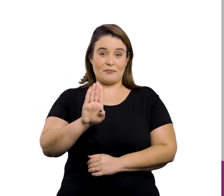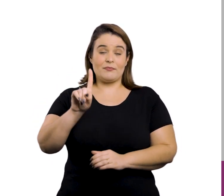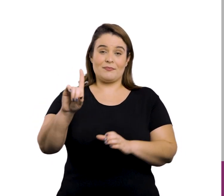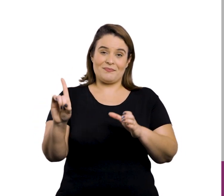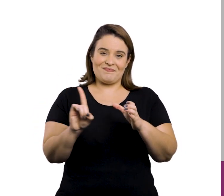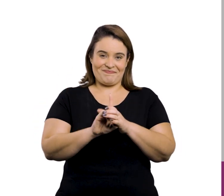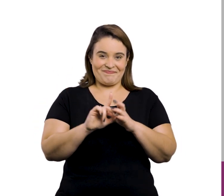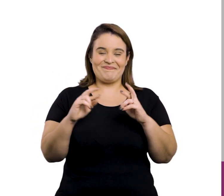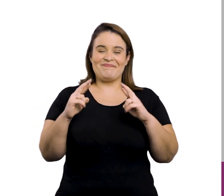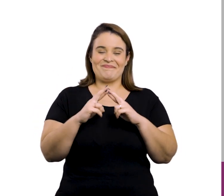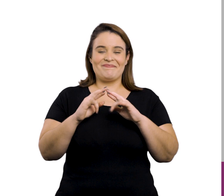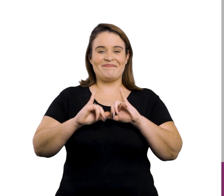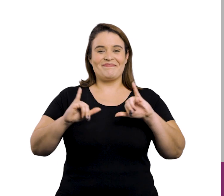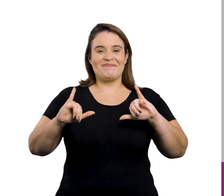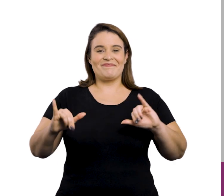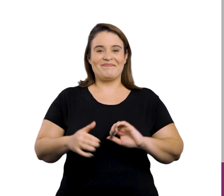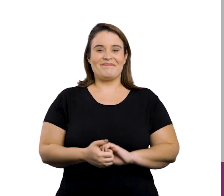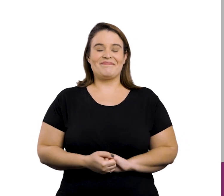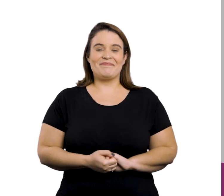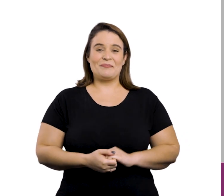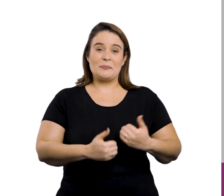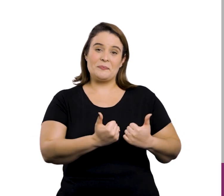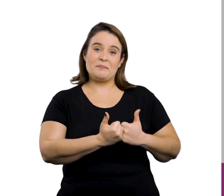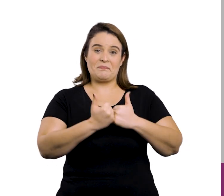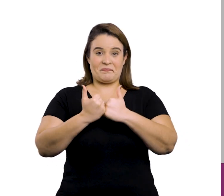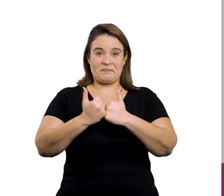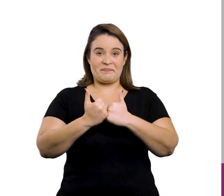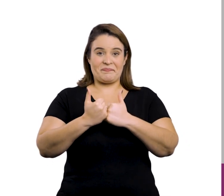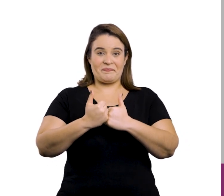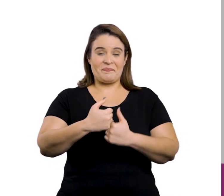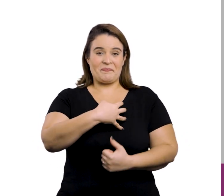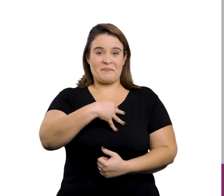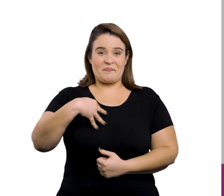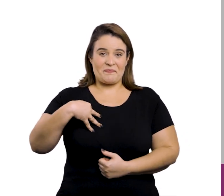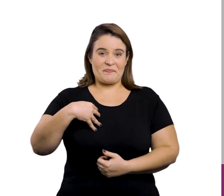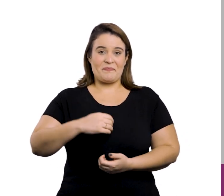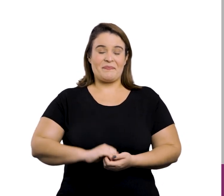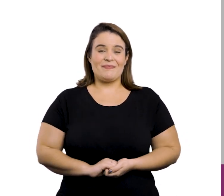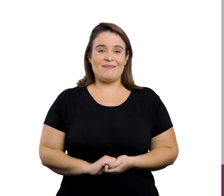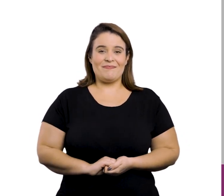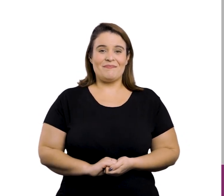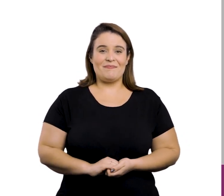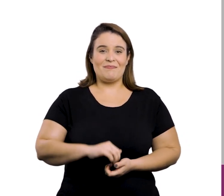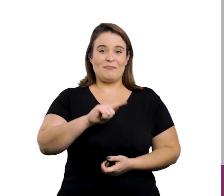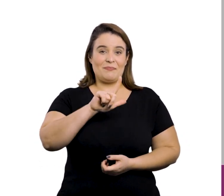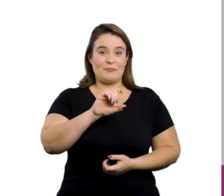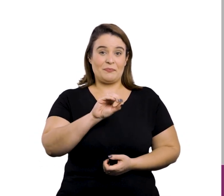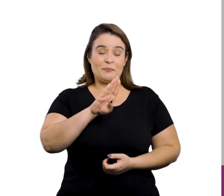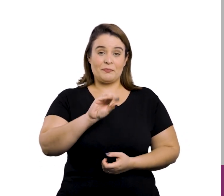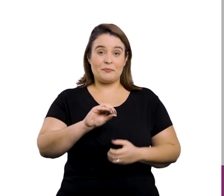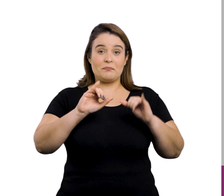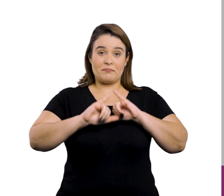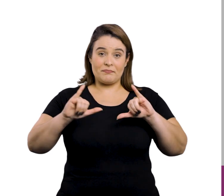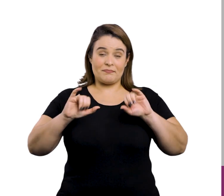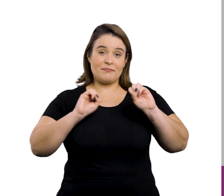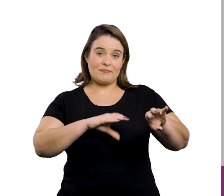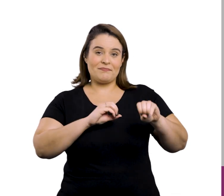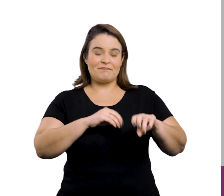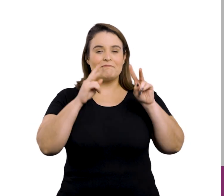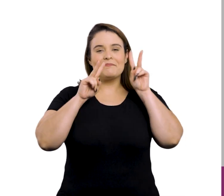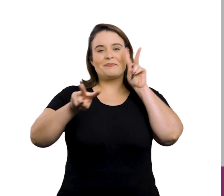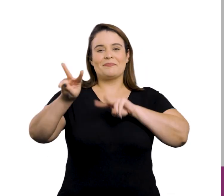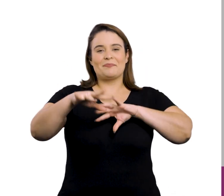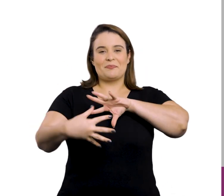Junqueira, pesquisador UNB, membro da rede da campanha. Apoio: SESI, Global Campaign